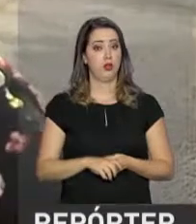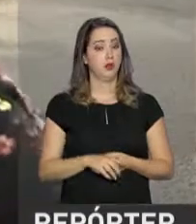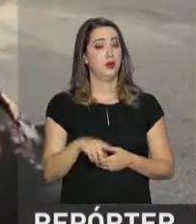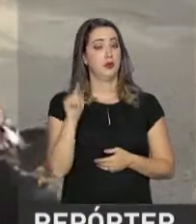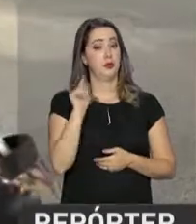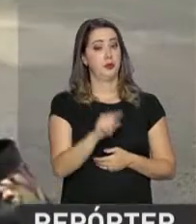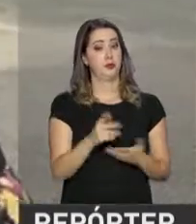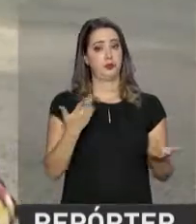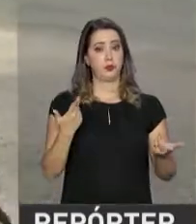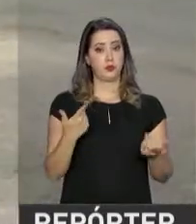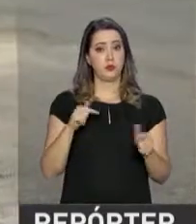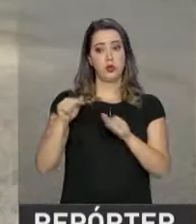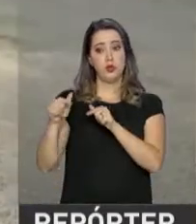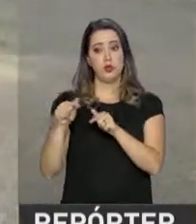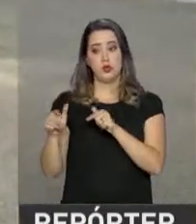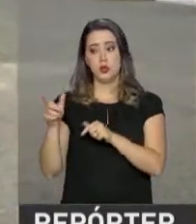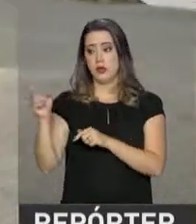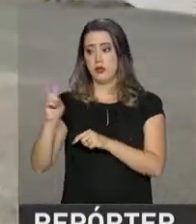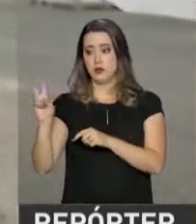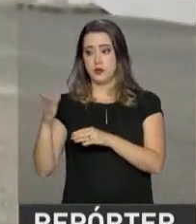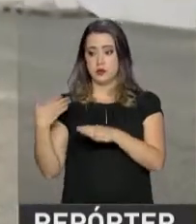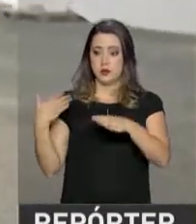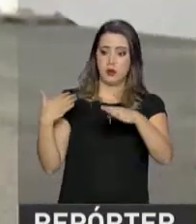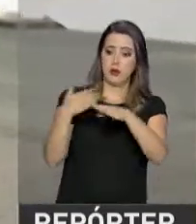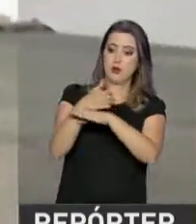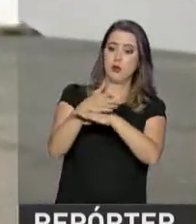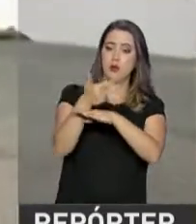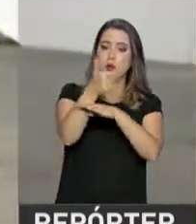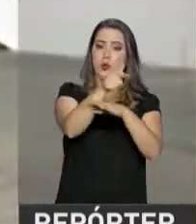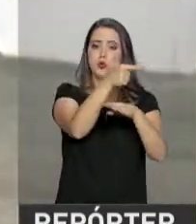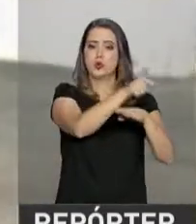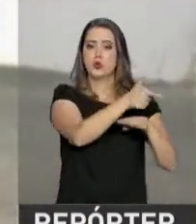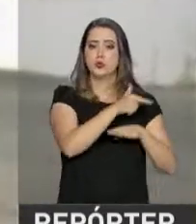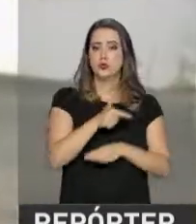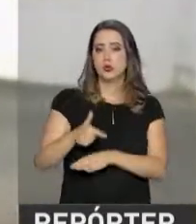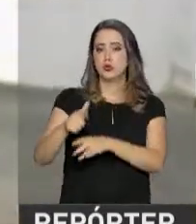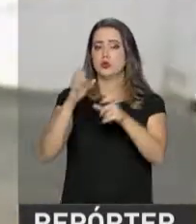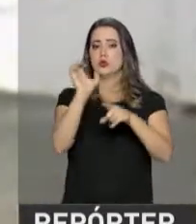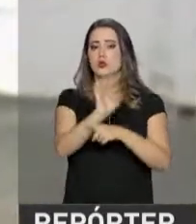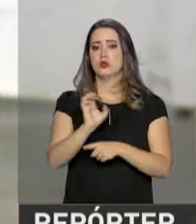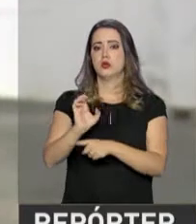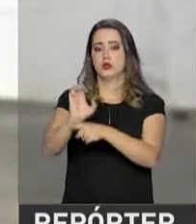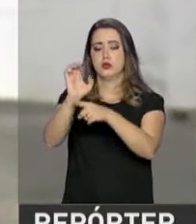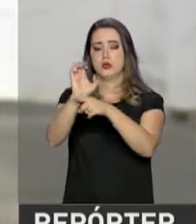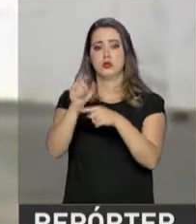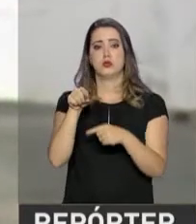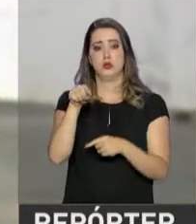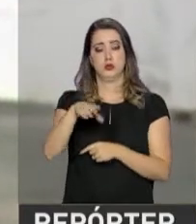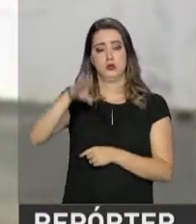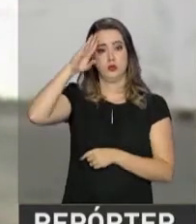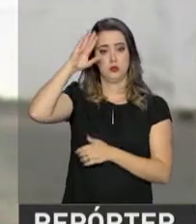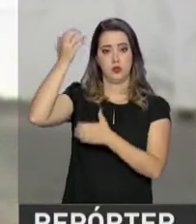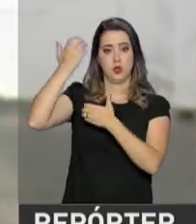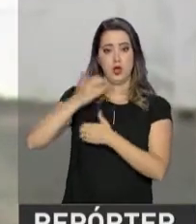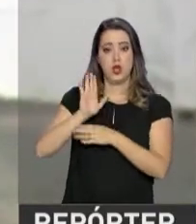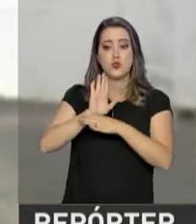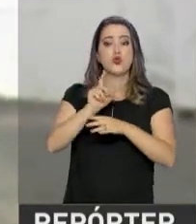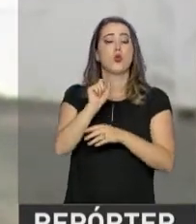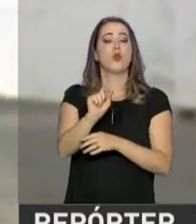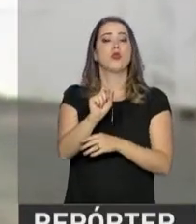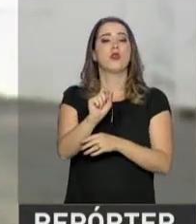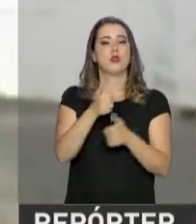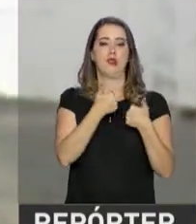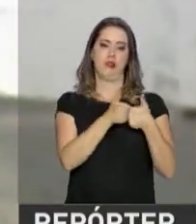que é capitaneado, fica a cargo da Casa Civil da Presidência da República, a Operação Acolhida, as Forças Armadas, entram com o suporte